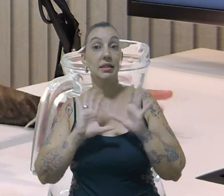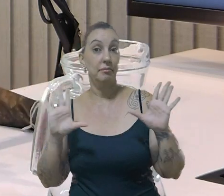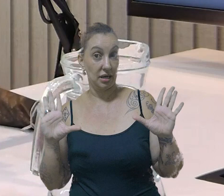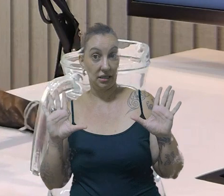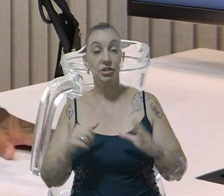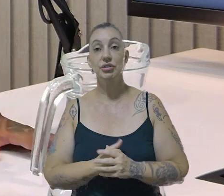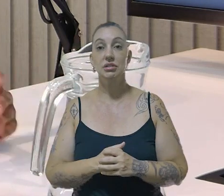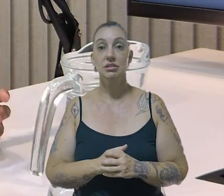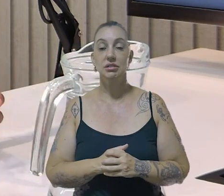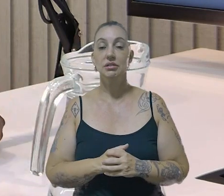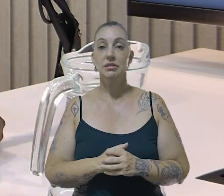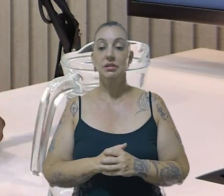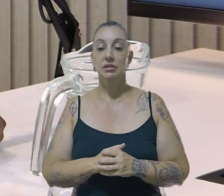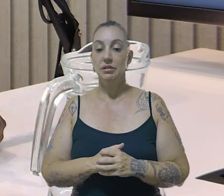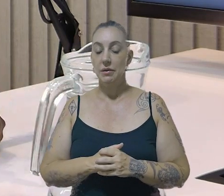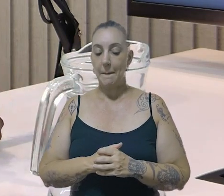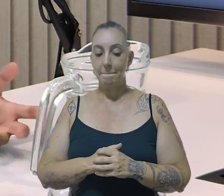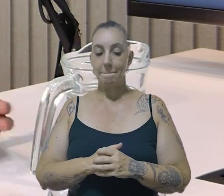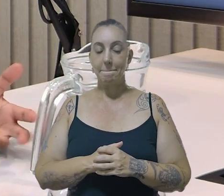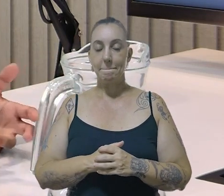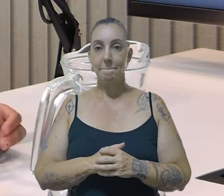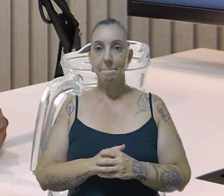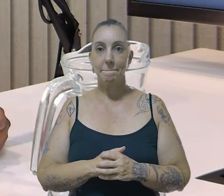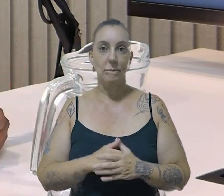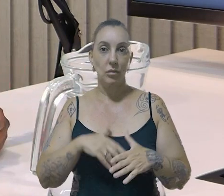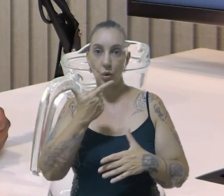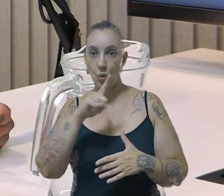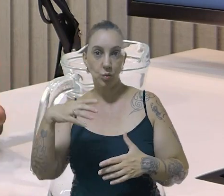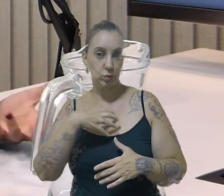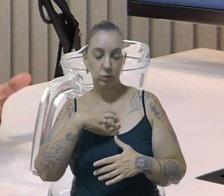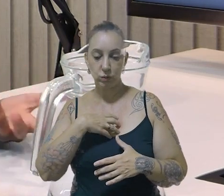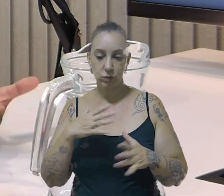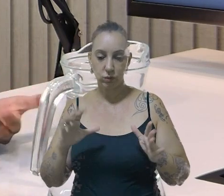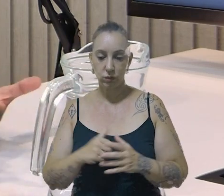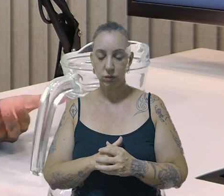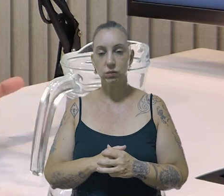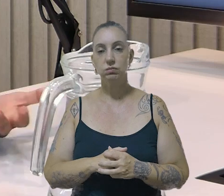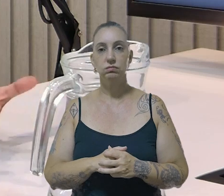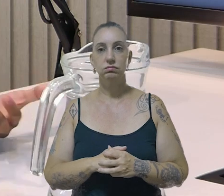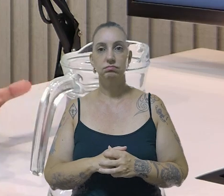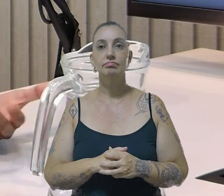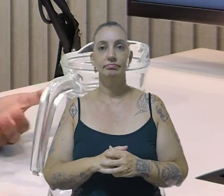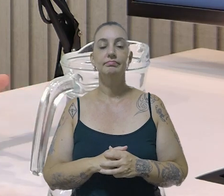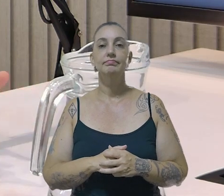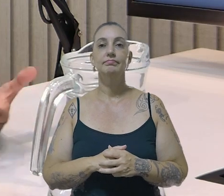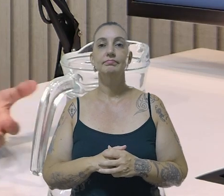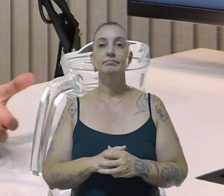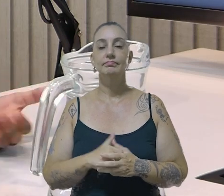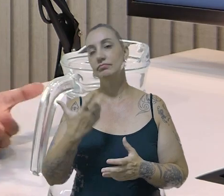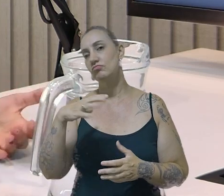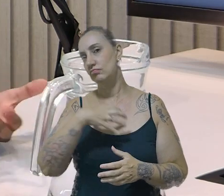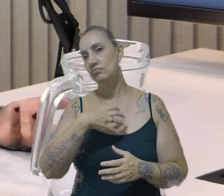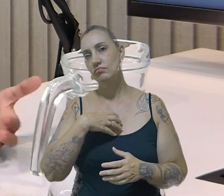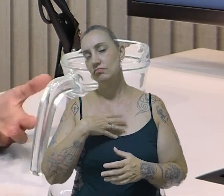Independentes da dança que aí eh tem Enfim uma outra uma outra linguagem uma outra abordagem uma